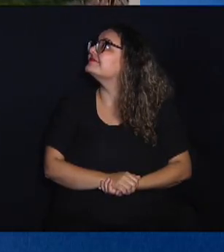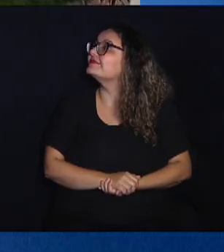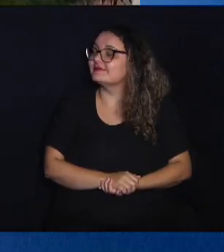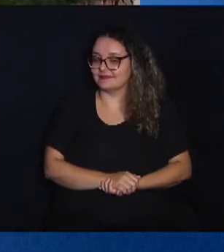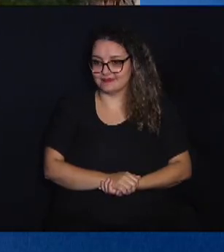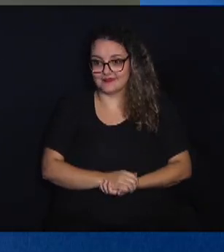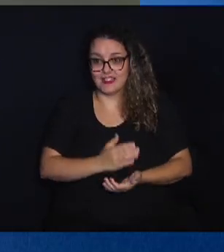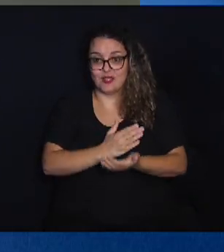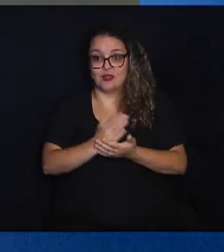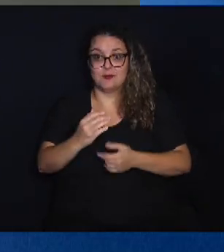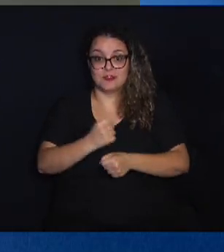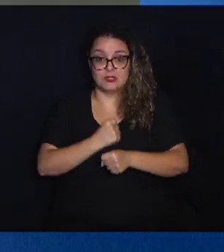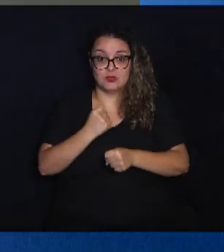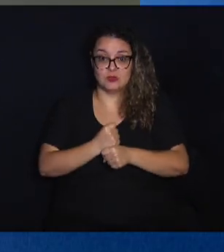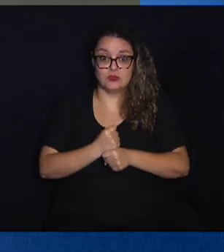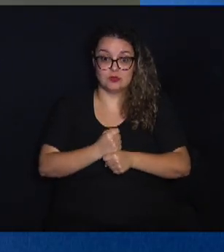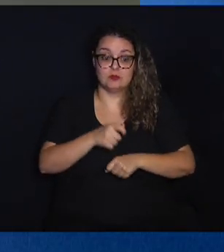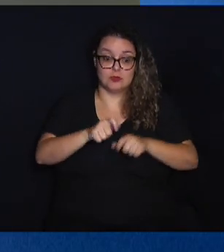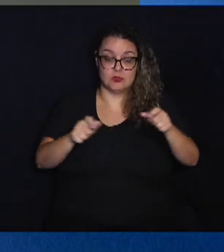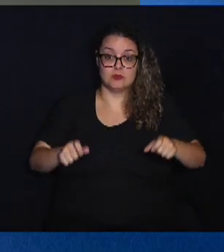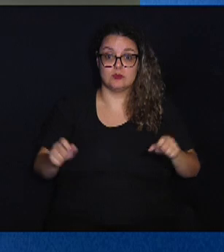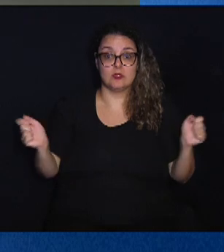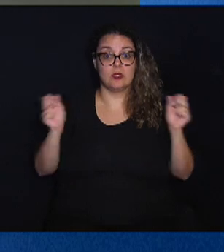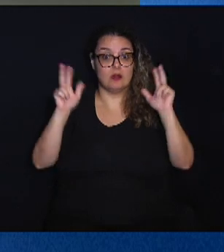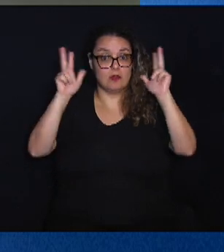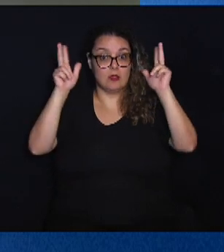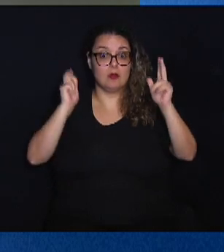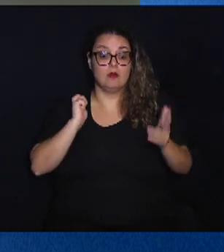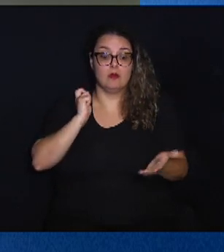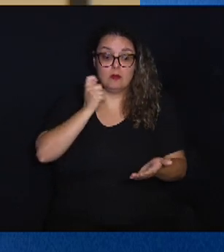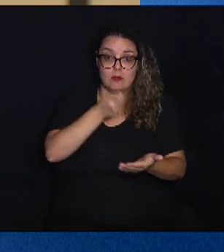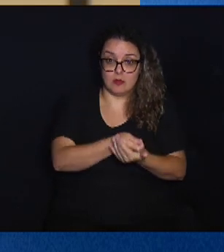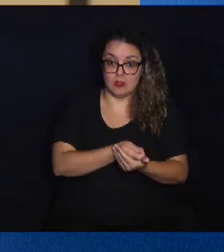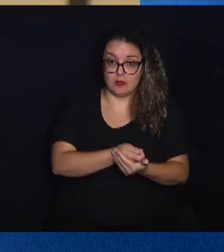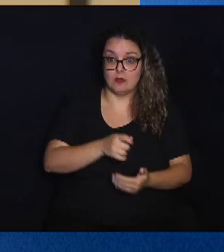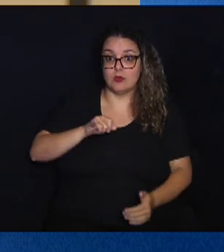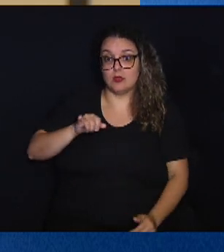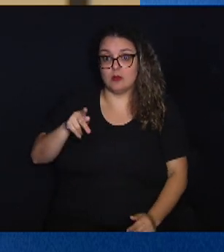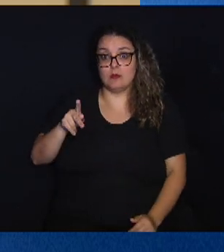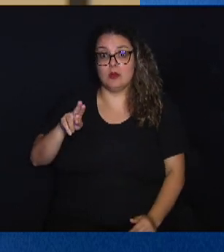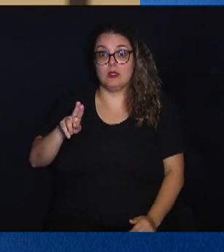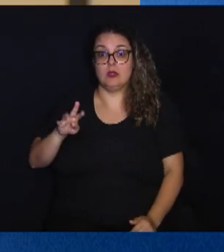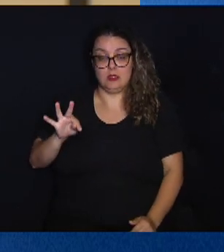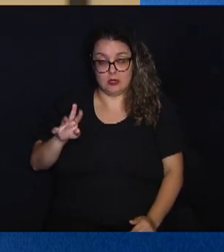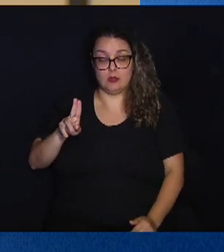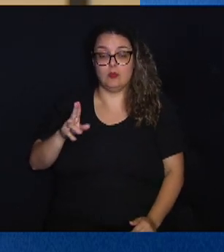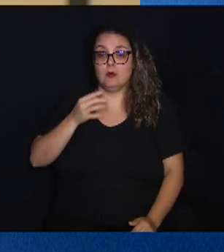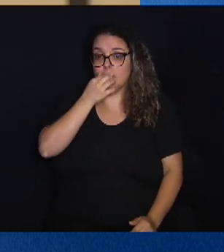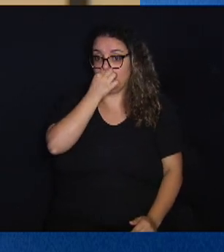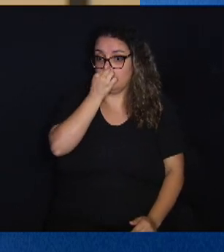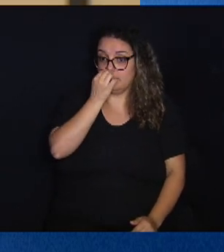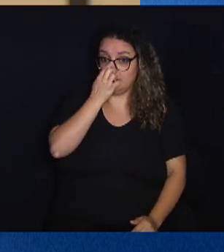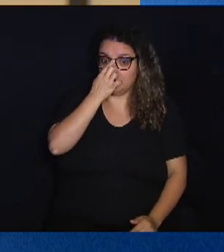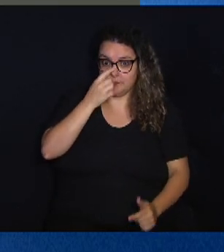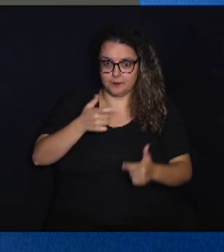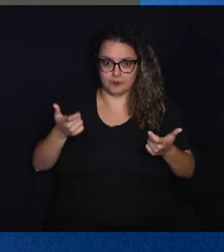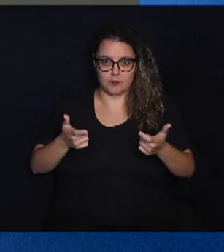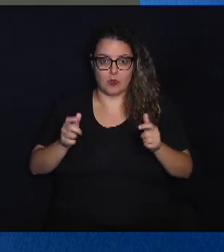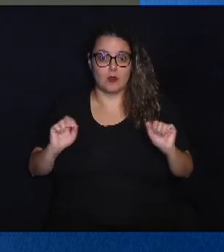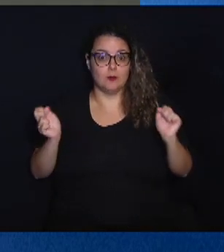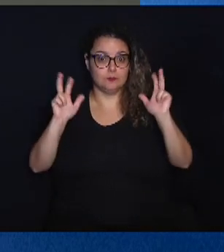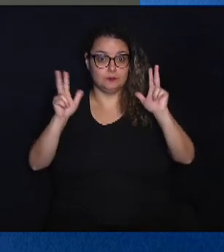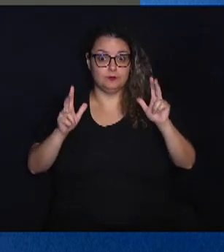Começo de ano e contribuintes precisam ficar atentos ao pagamento do IPTU. Grande novidade é que os carnês